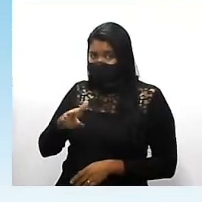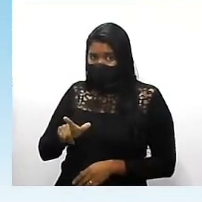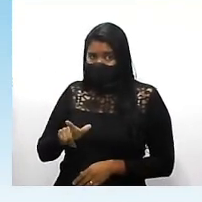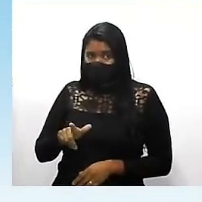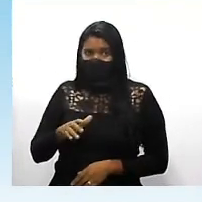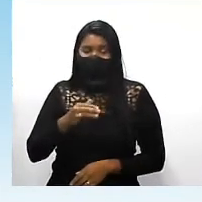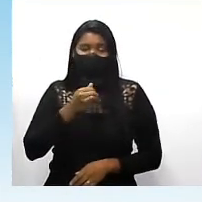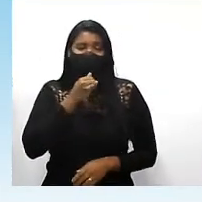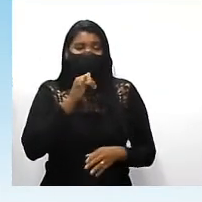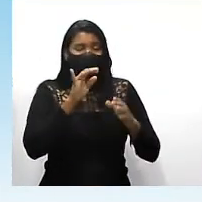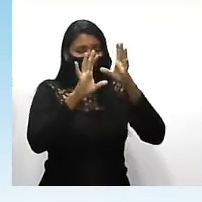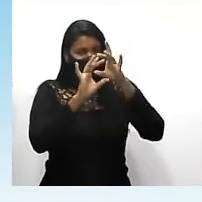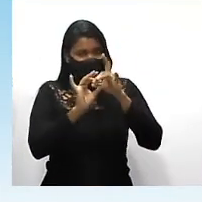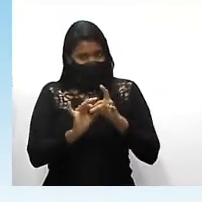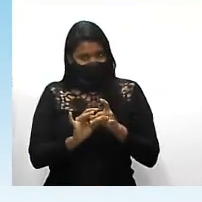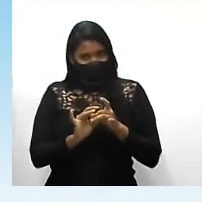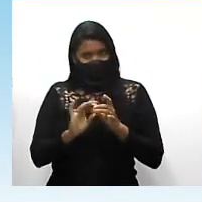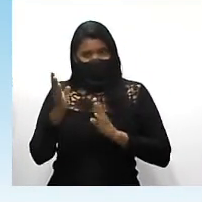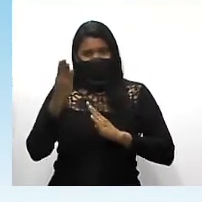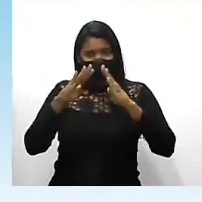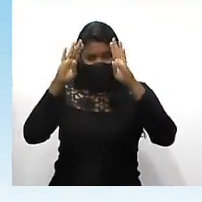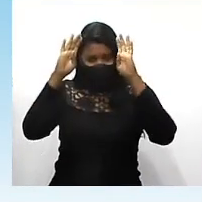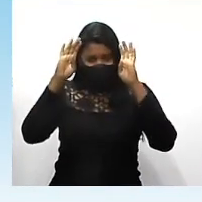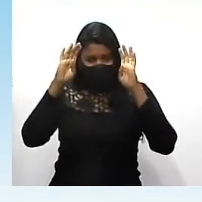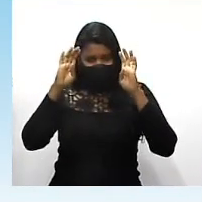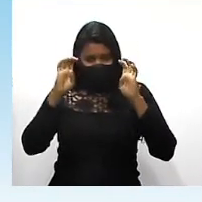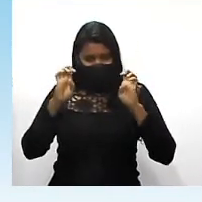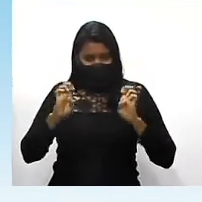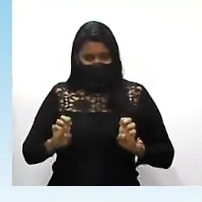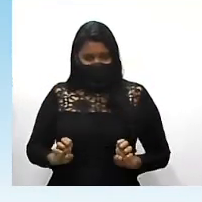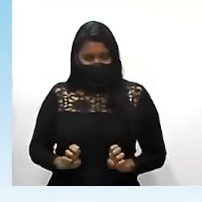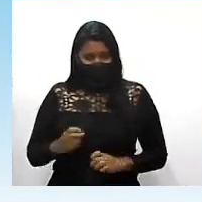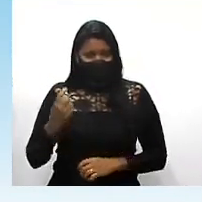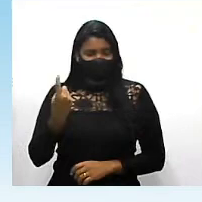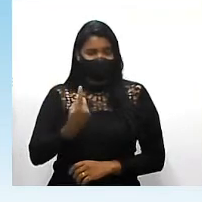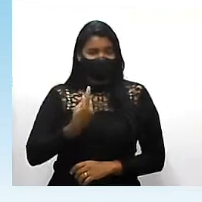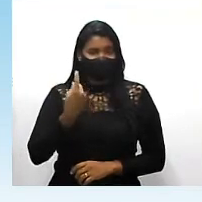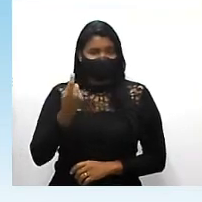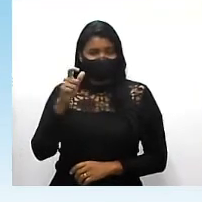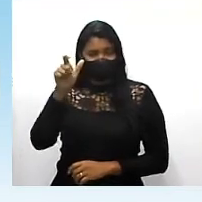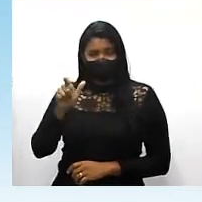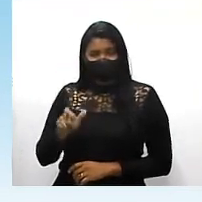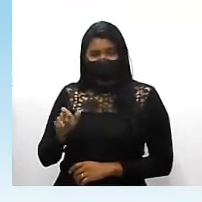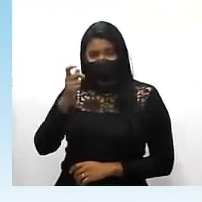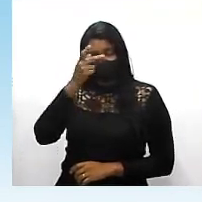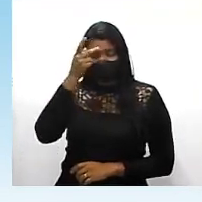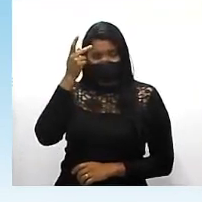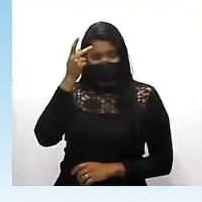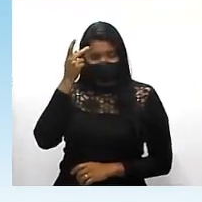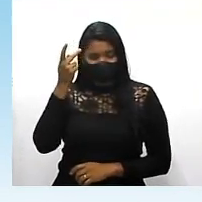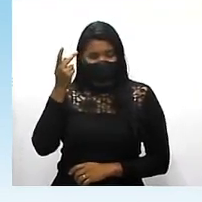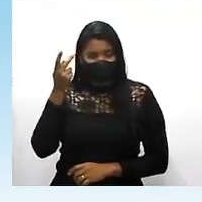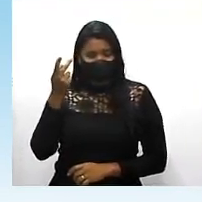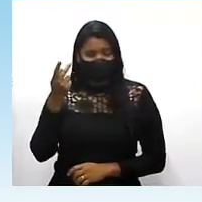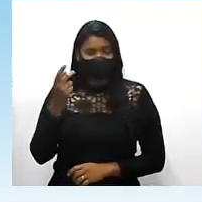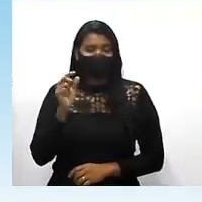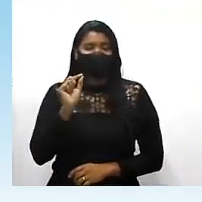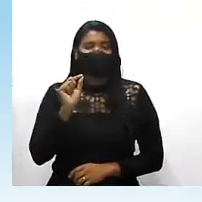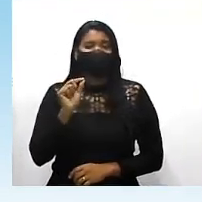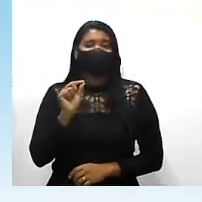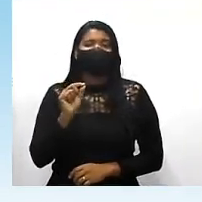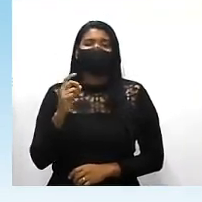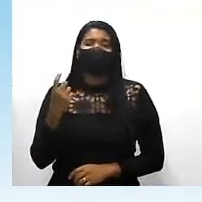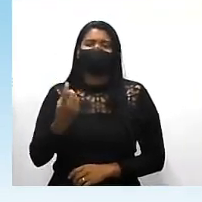assim, no contexto da bioética, você vai olhar a individualidade e a alteridade. O que é individualidade